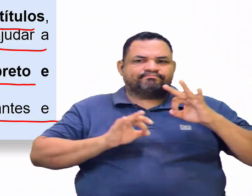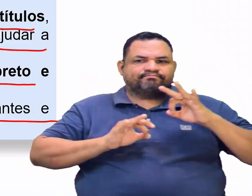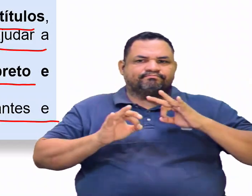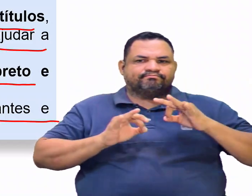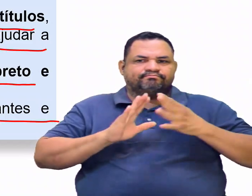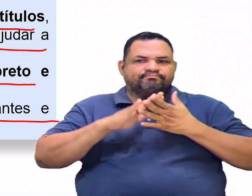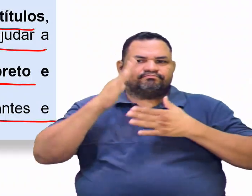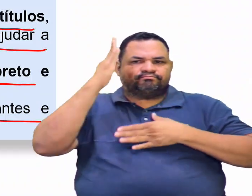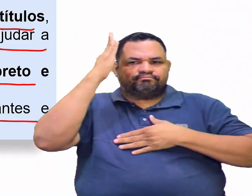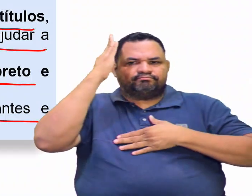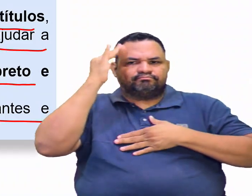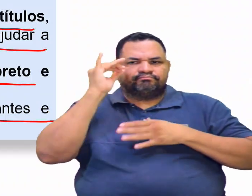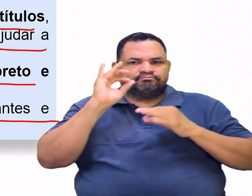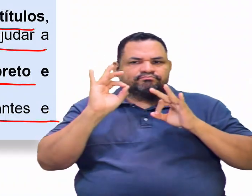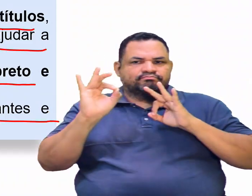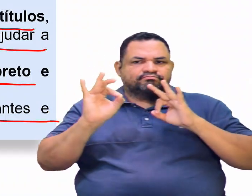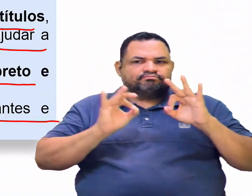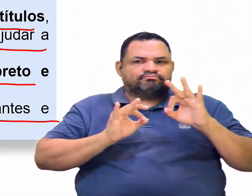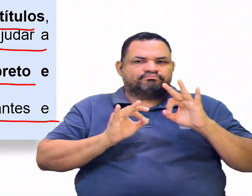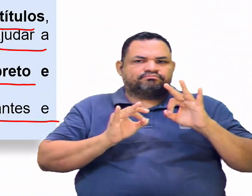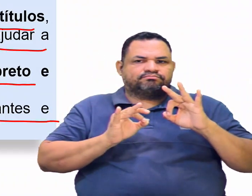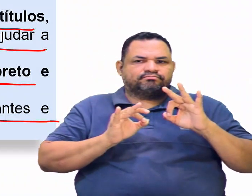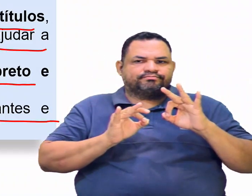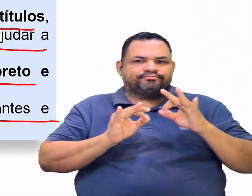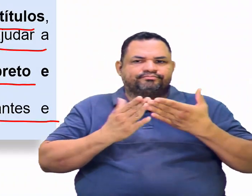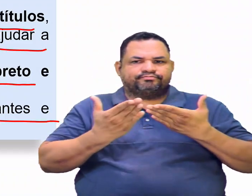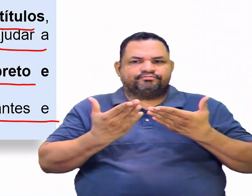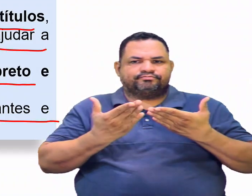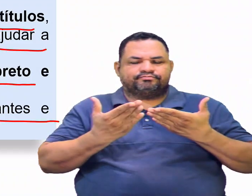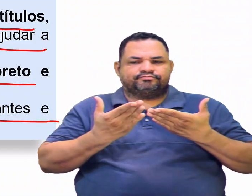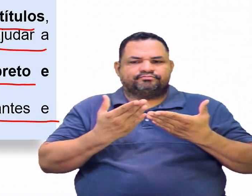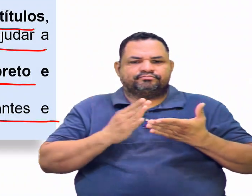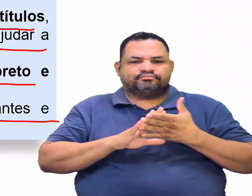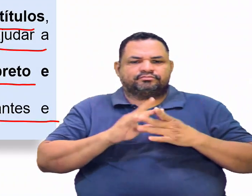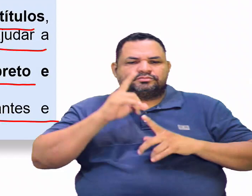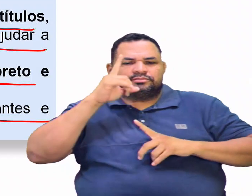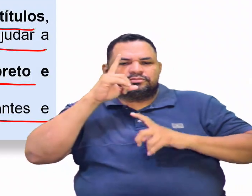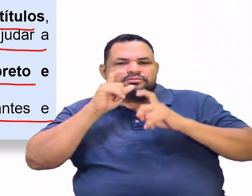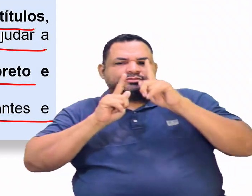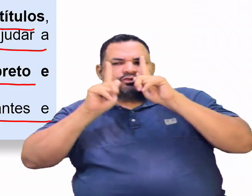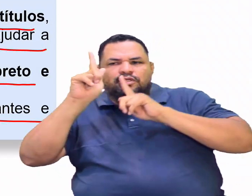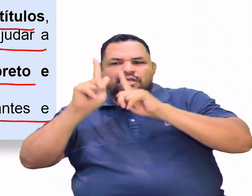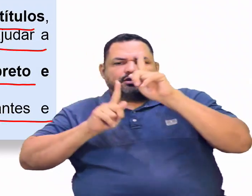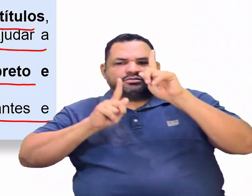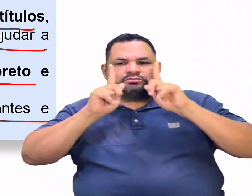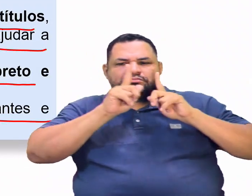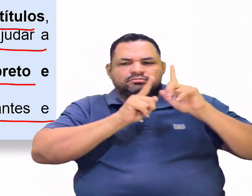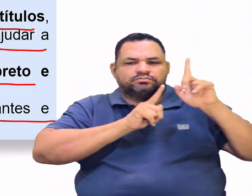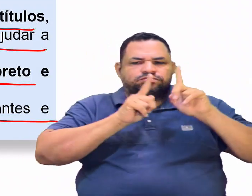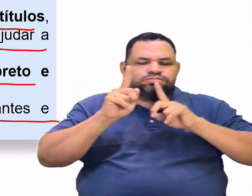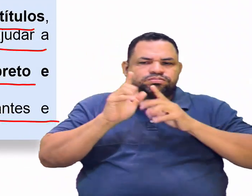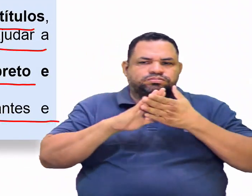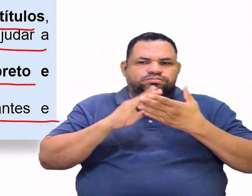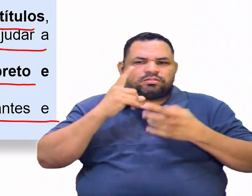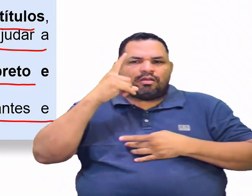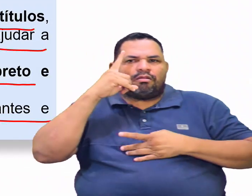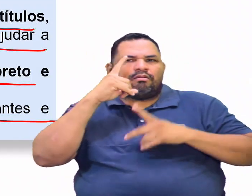magistral, sabia como ninguém, através de gestos, de olhares, de